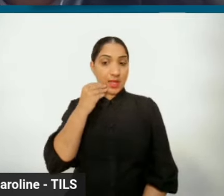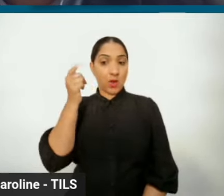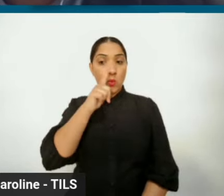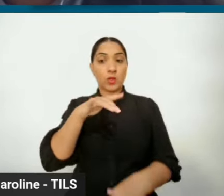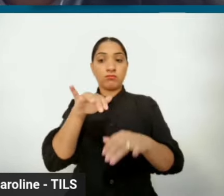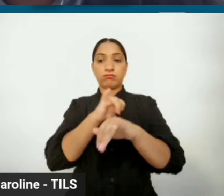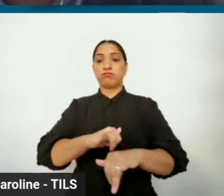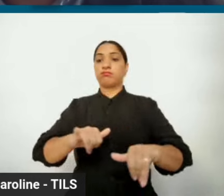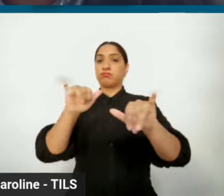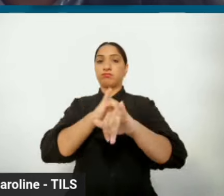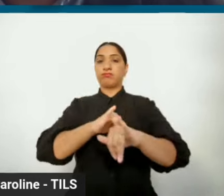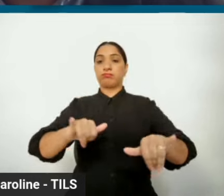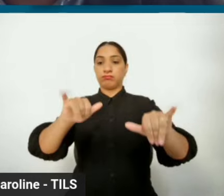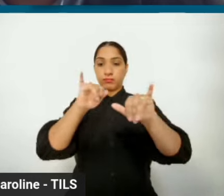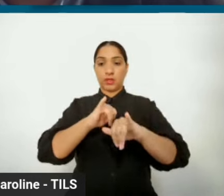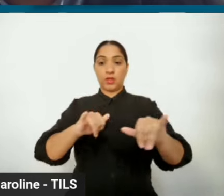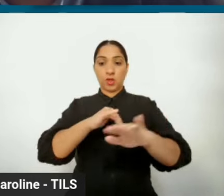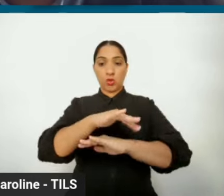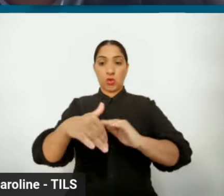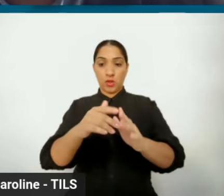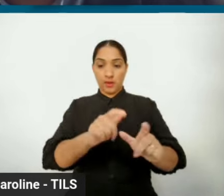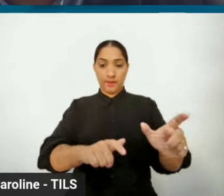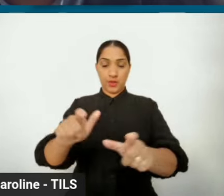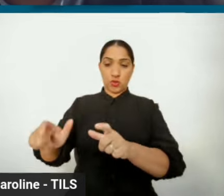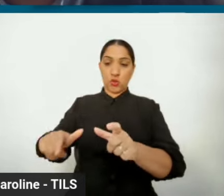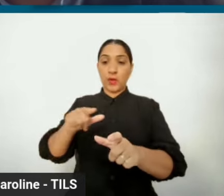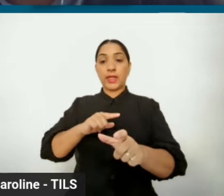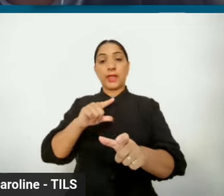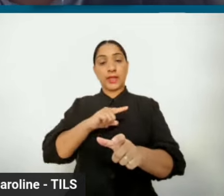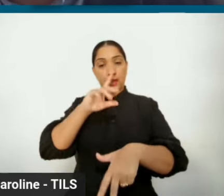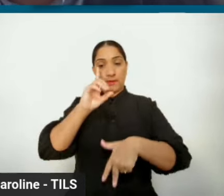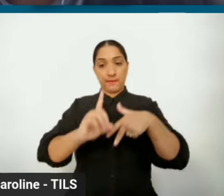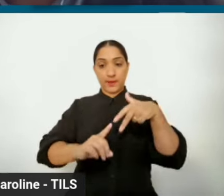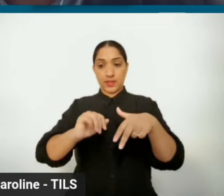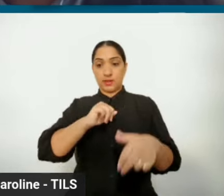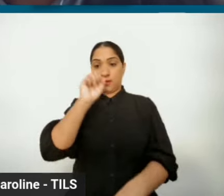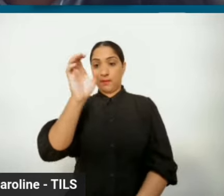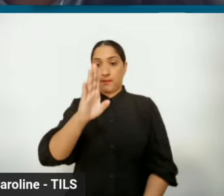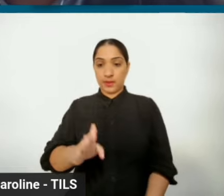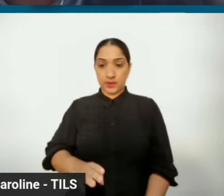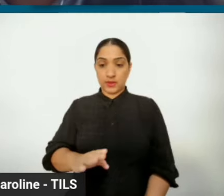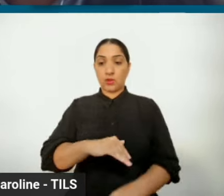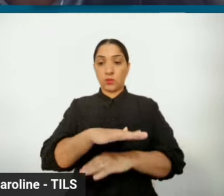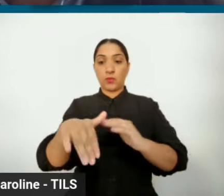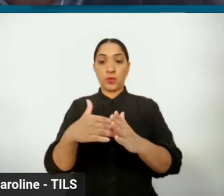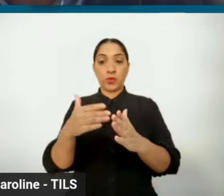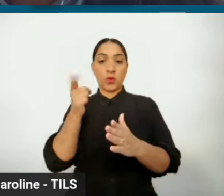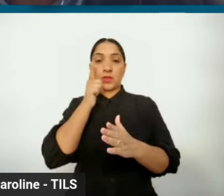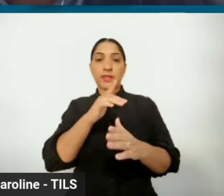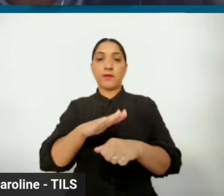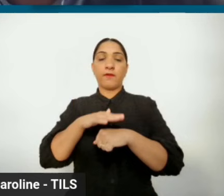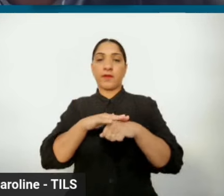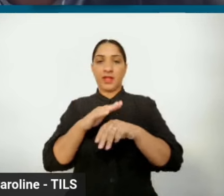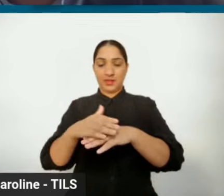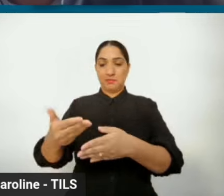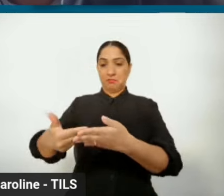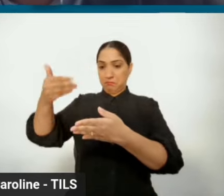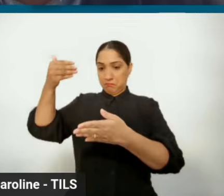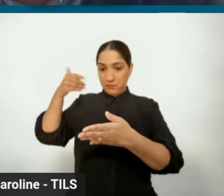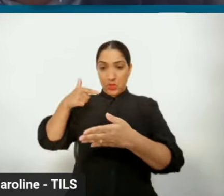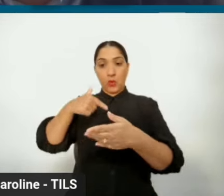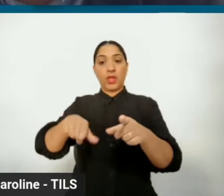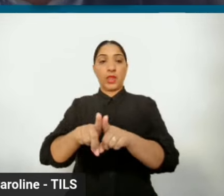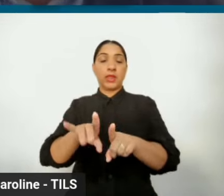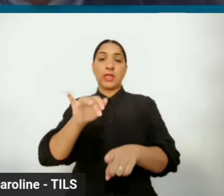os candidatos com deficiência em todo o Brasil. Assim como nós fizemos na eleição passada para deputados